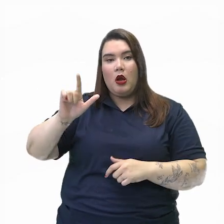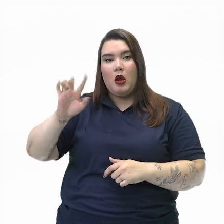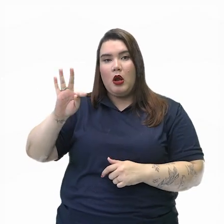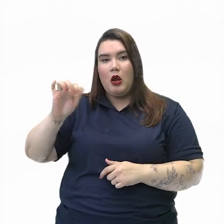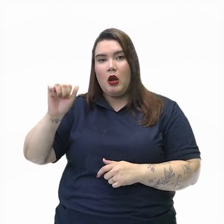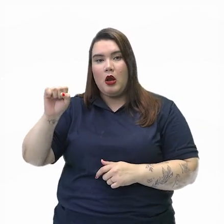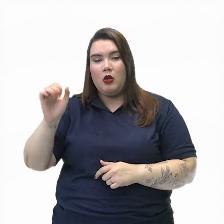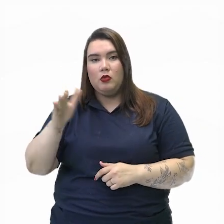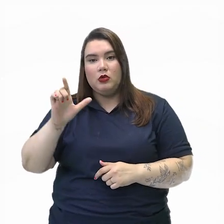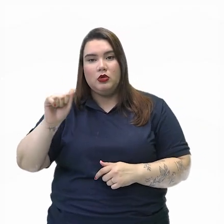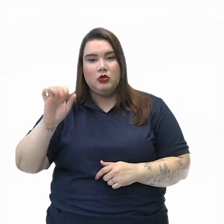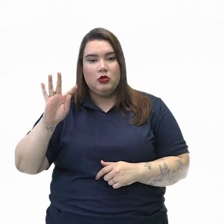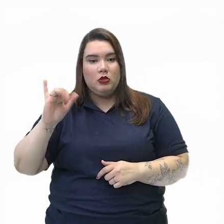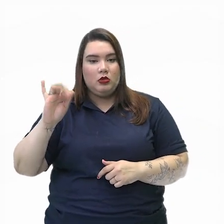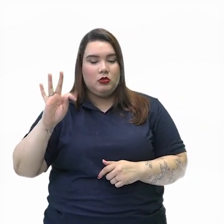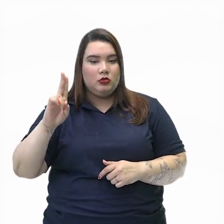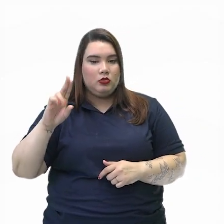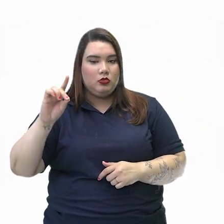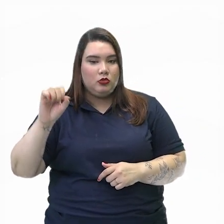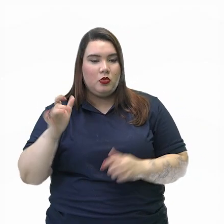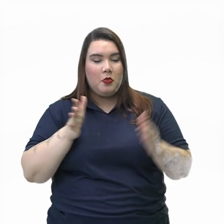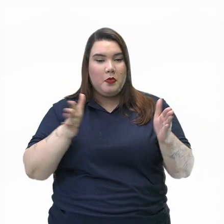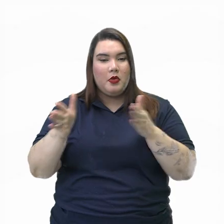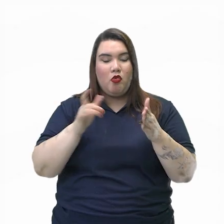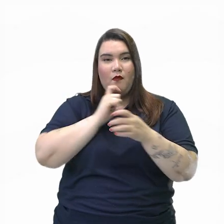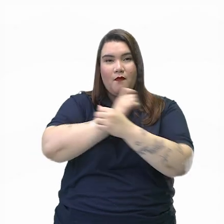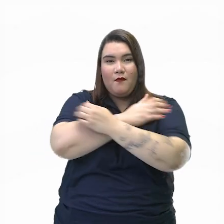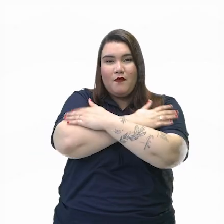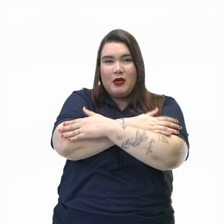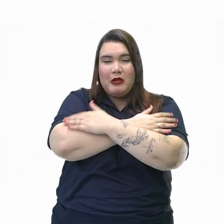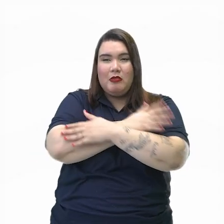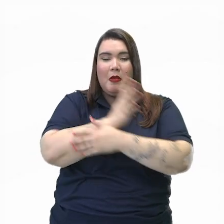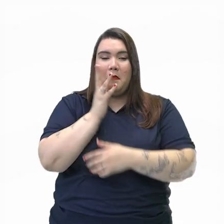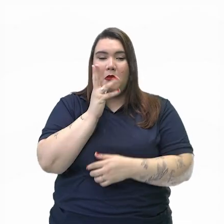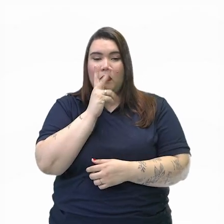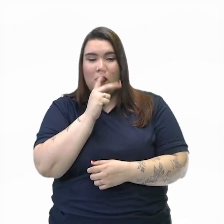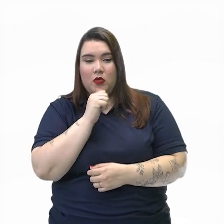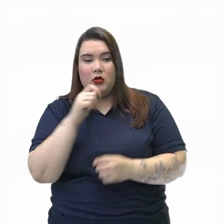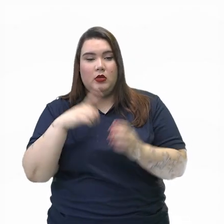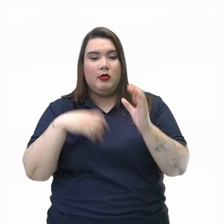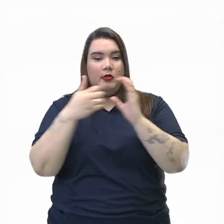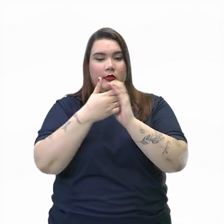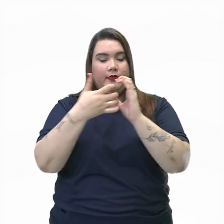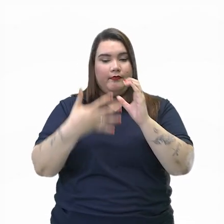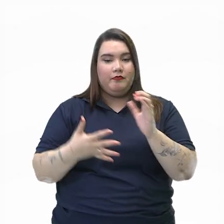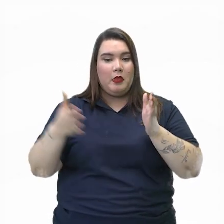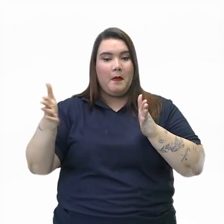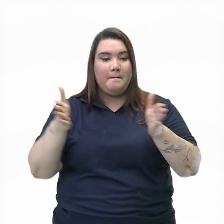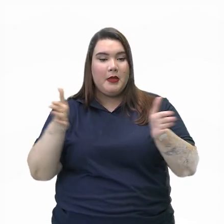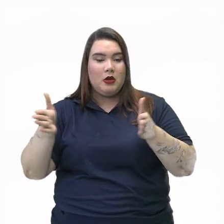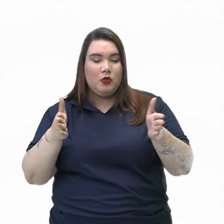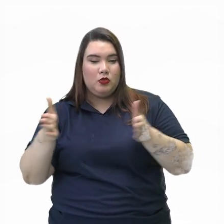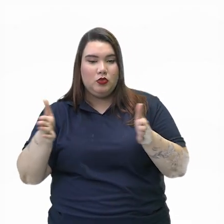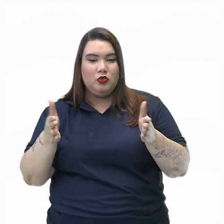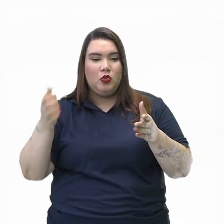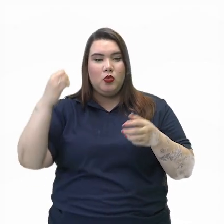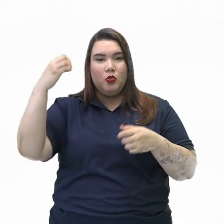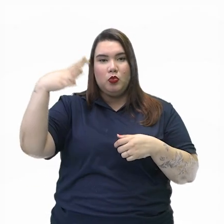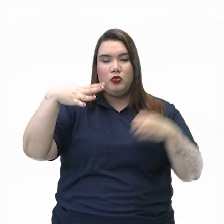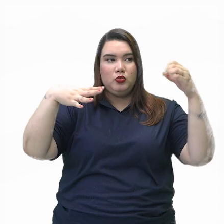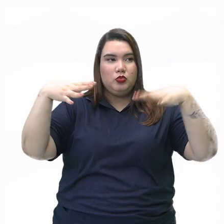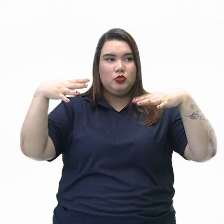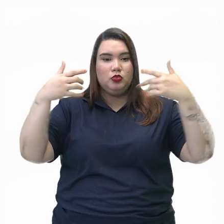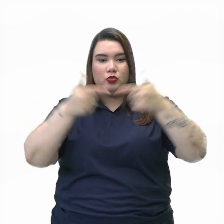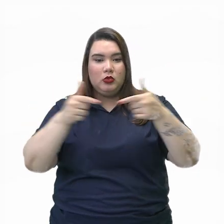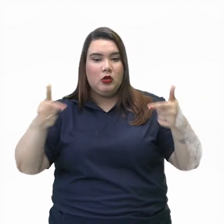situadas em altas latitudes, onde os invernos são longos. e caracterizados por grandes